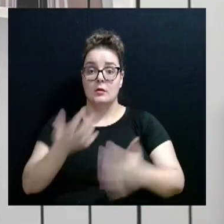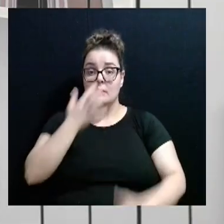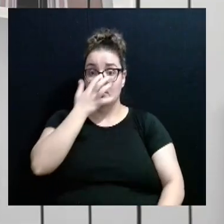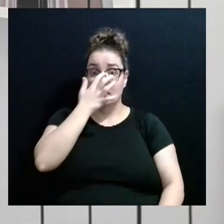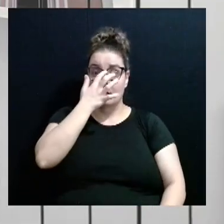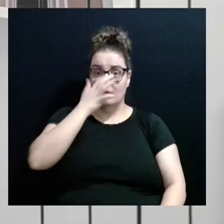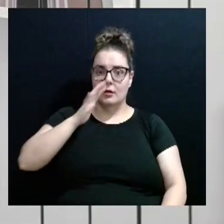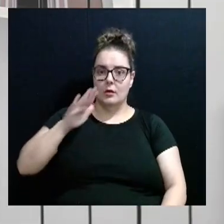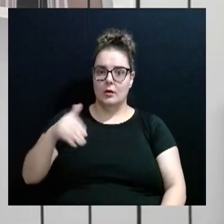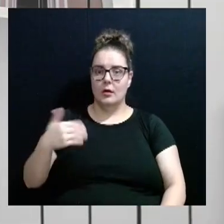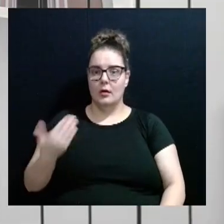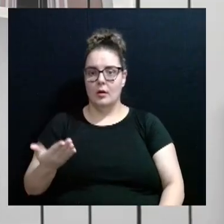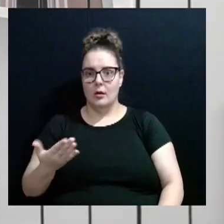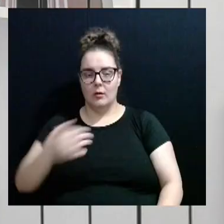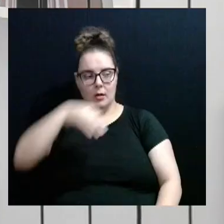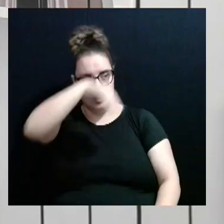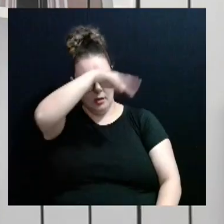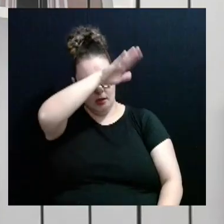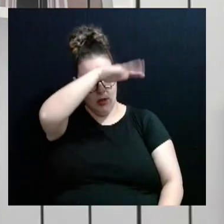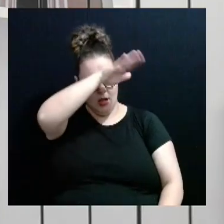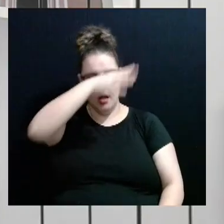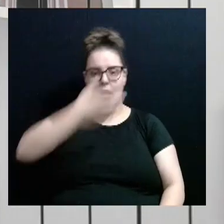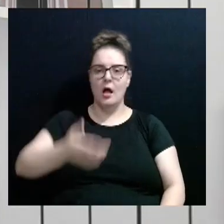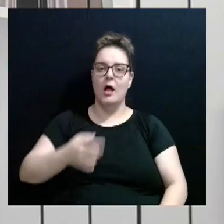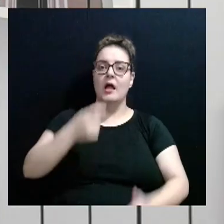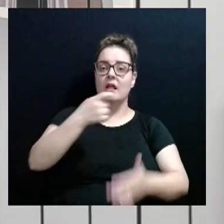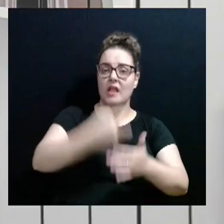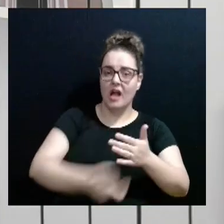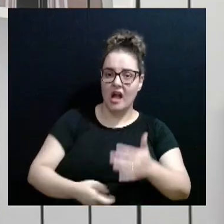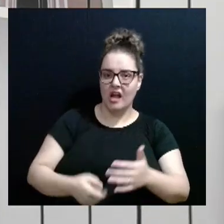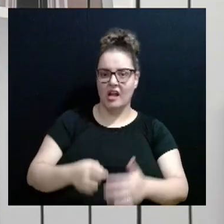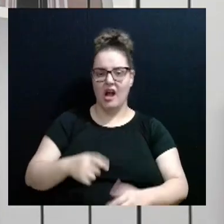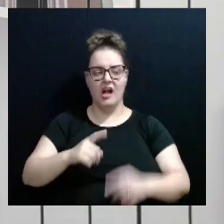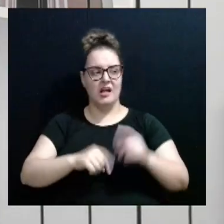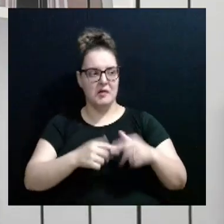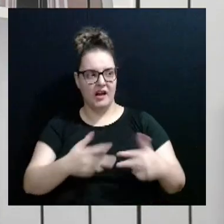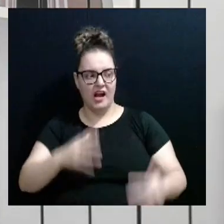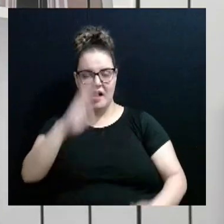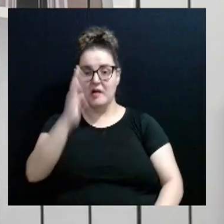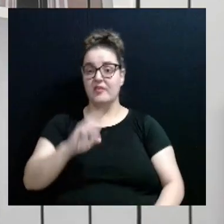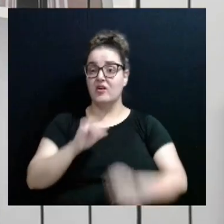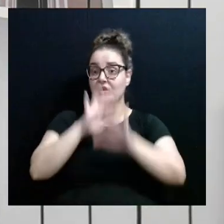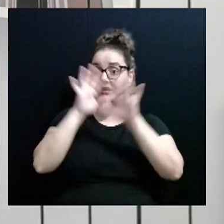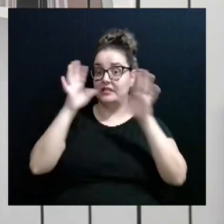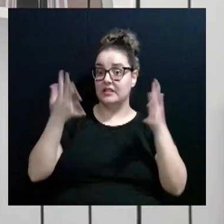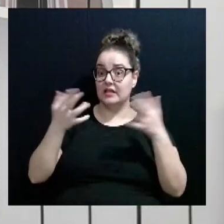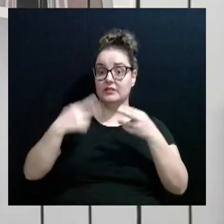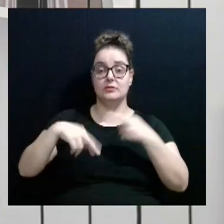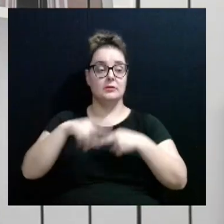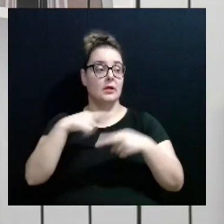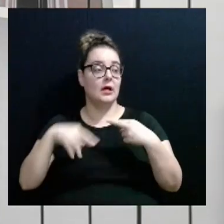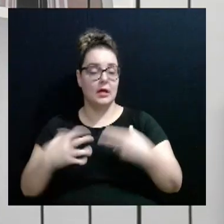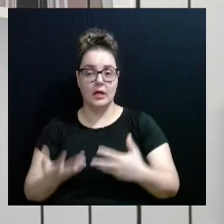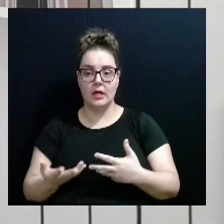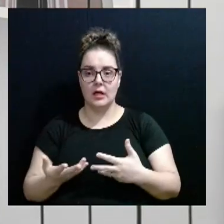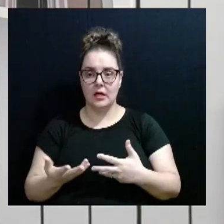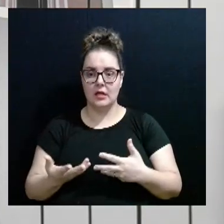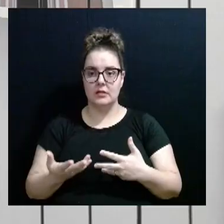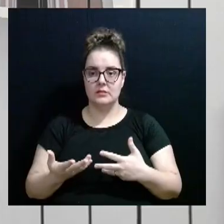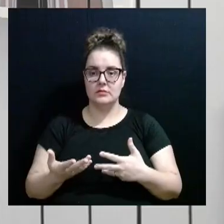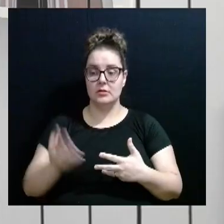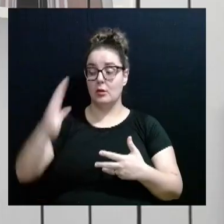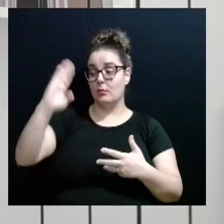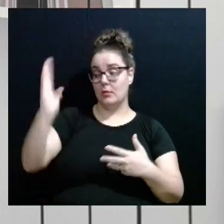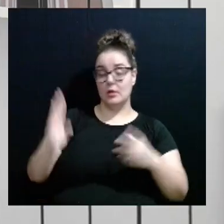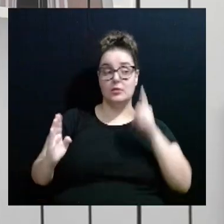Donald Trump resolveu taxar alguns produtos brasileiros, ficou evidente ali a relação que tem com Brasil e Estados Unidos, que